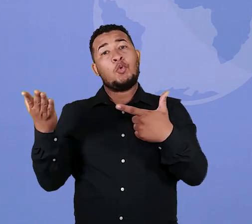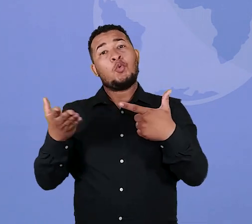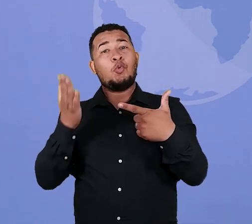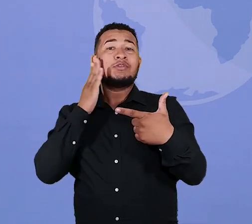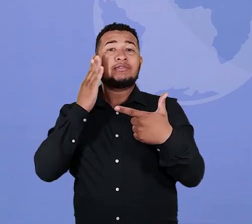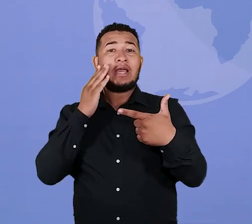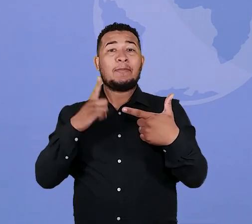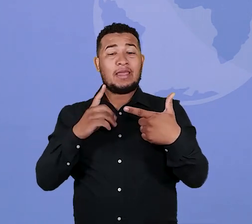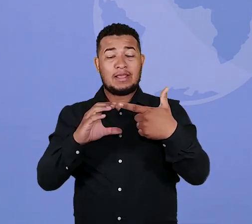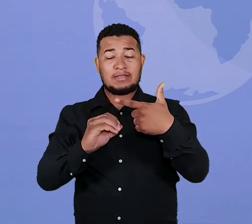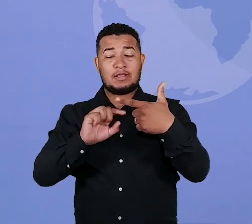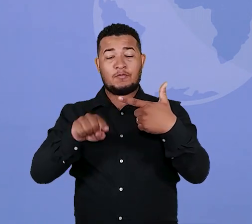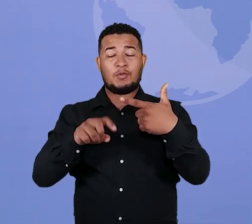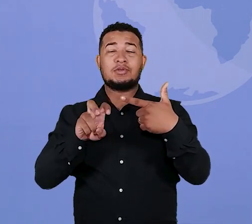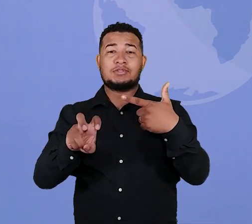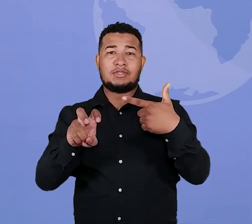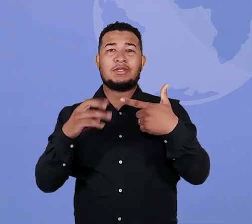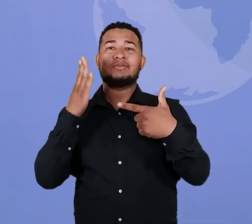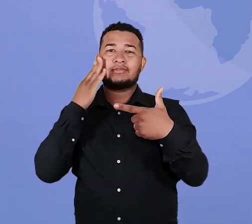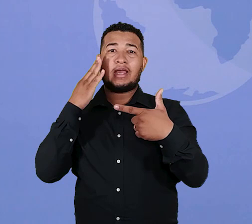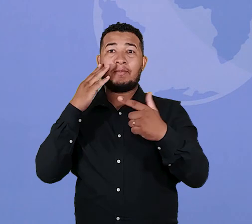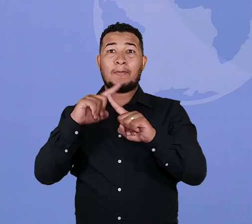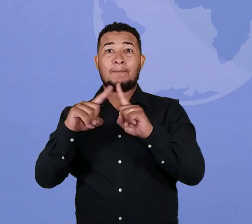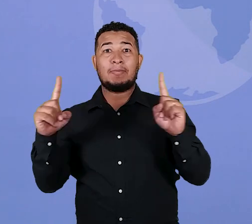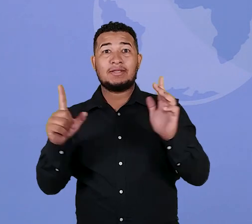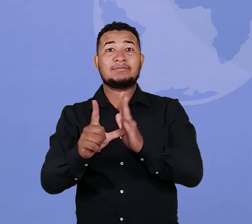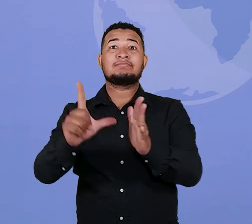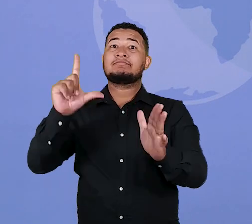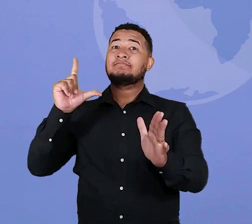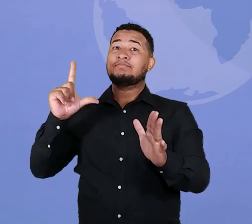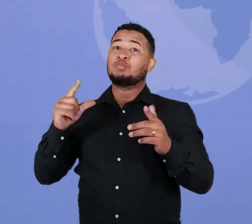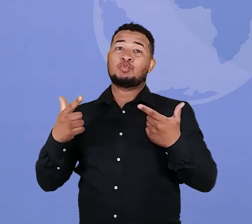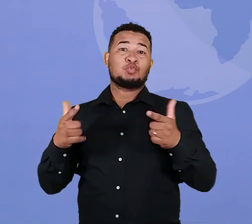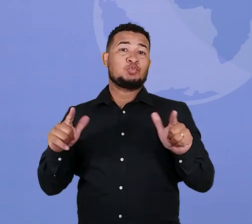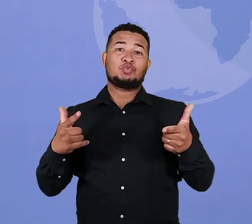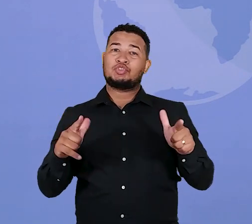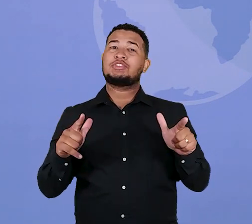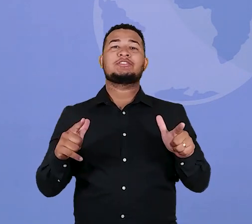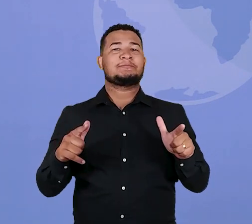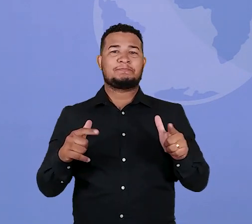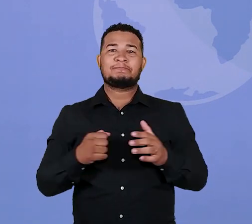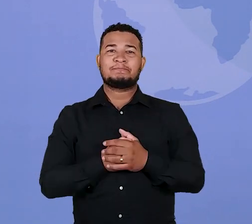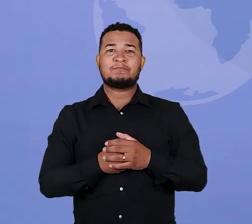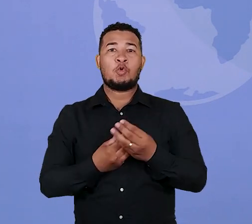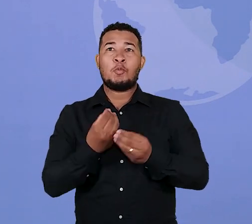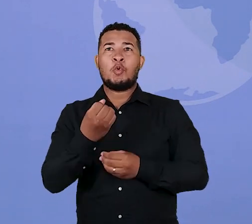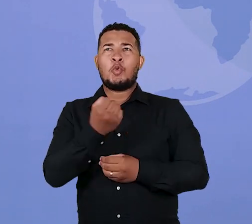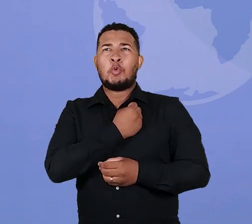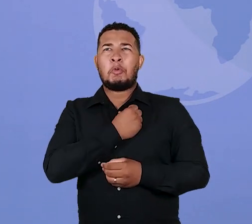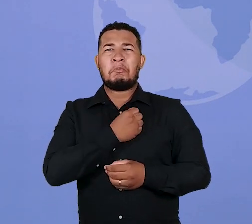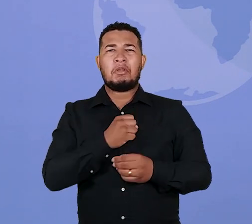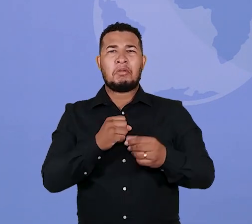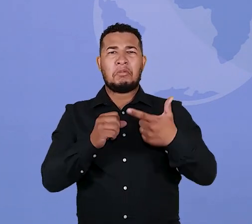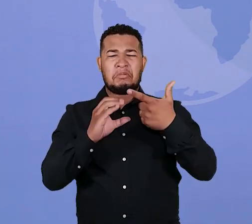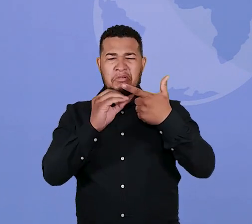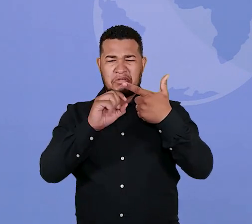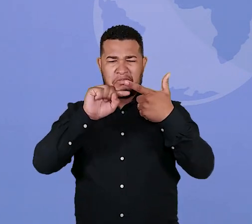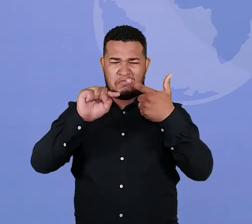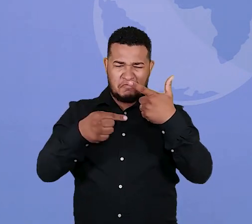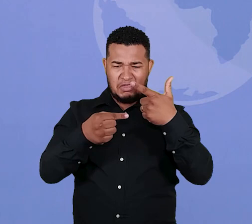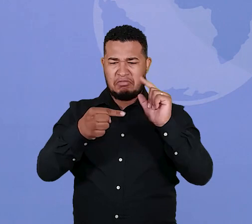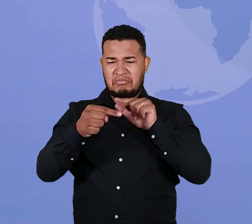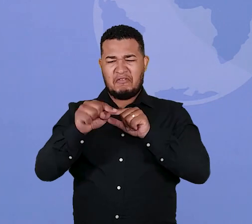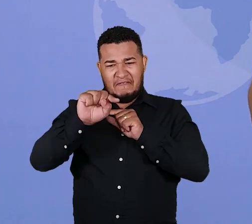dá 0,5. Mas antes, não existiam números decimais, números com vírgula.